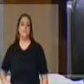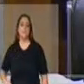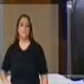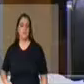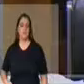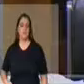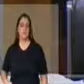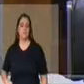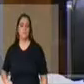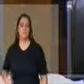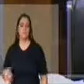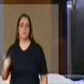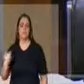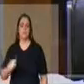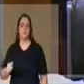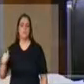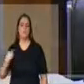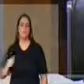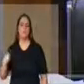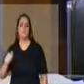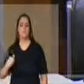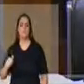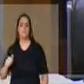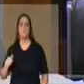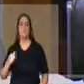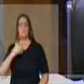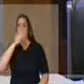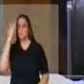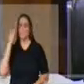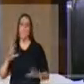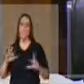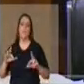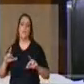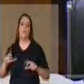e Garganta, ACBG Brasil.